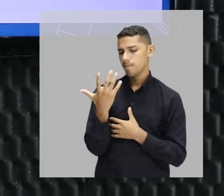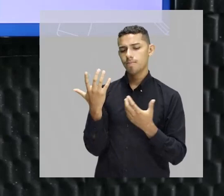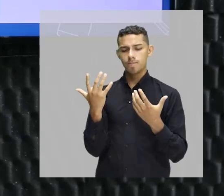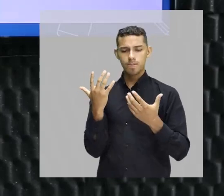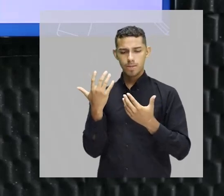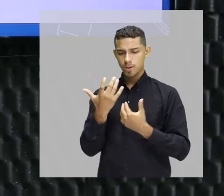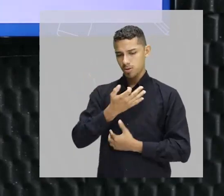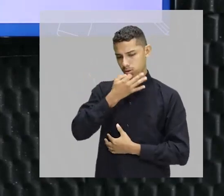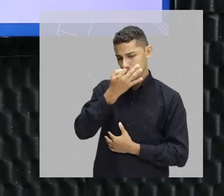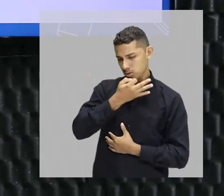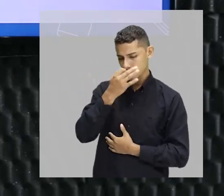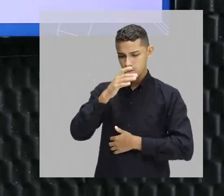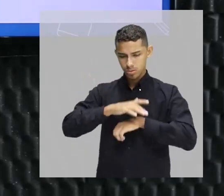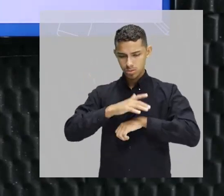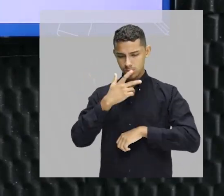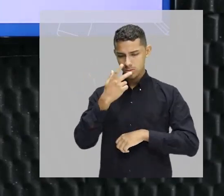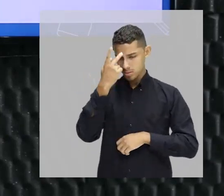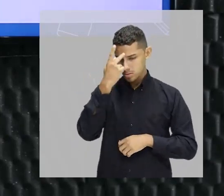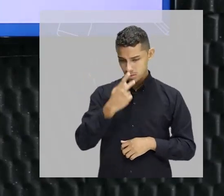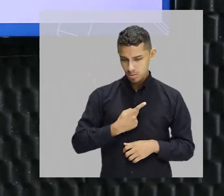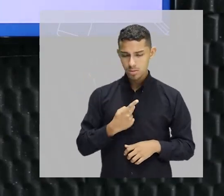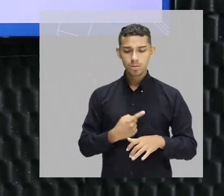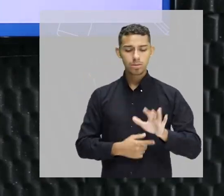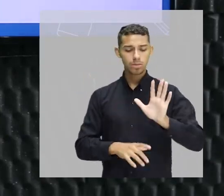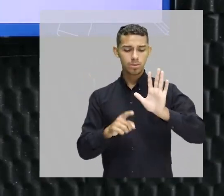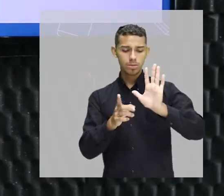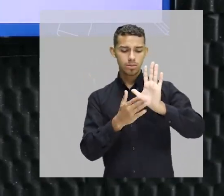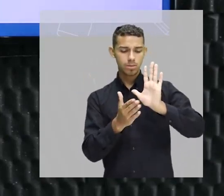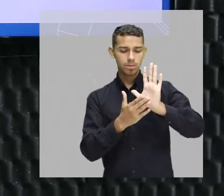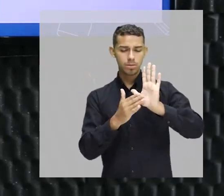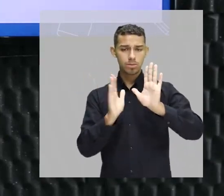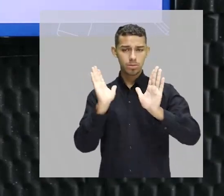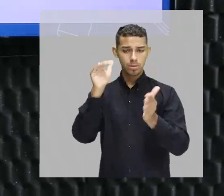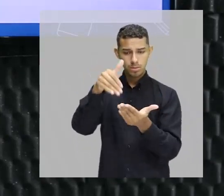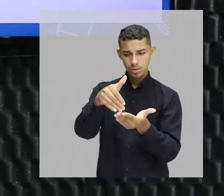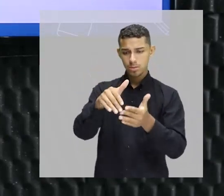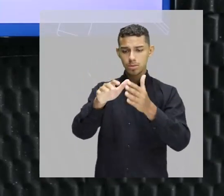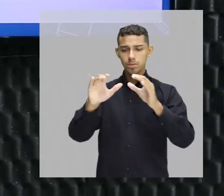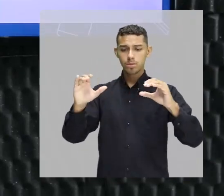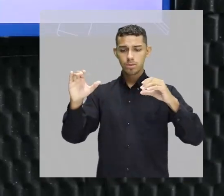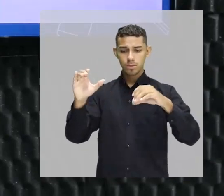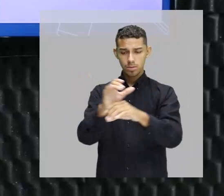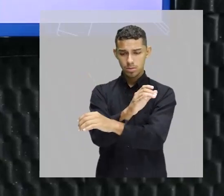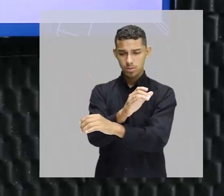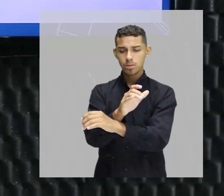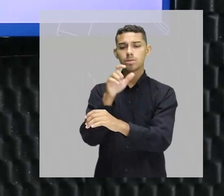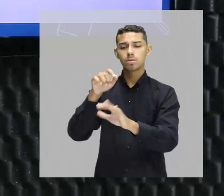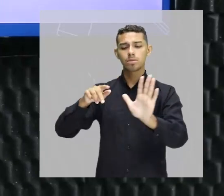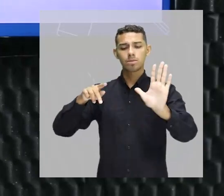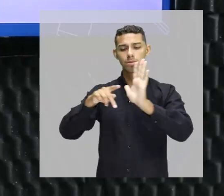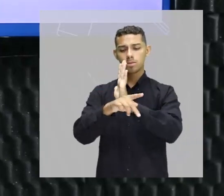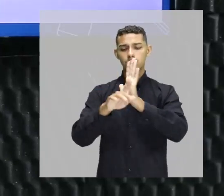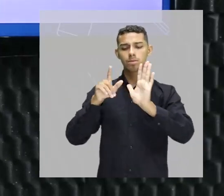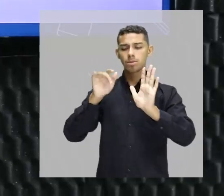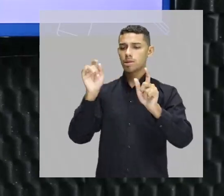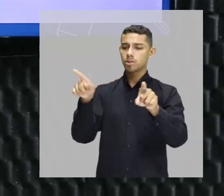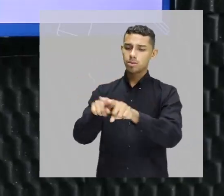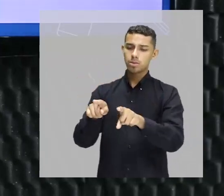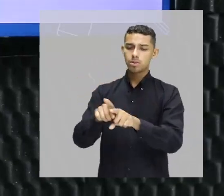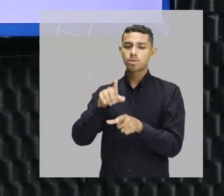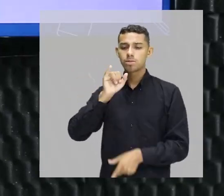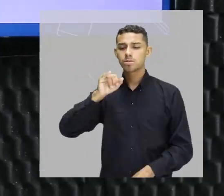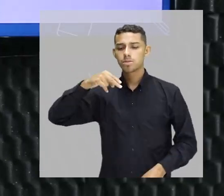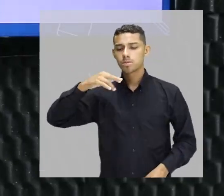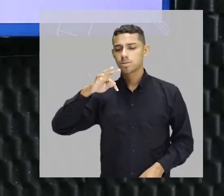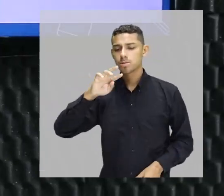seus argumentos, e a conclusão, que geralmente tem uma proposta de intervenção. O texto expositivo